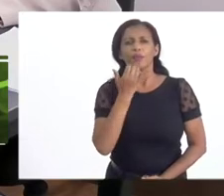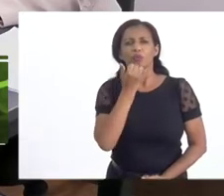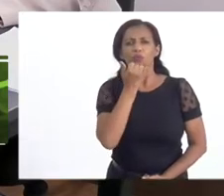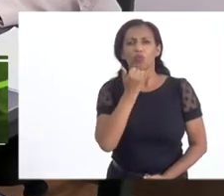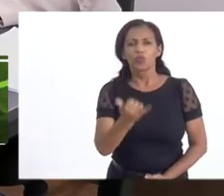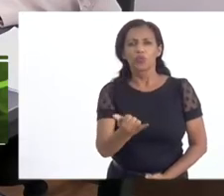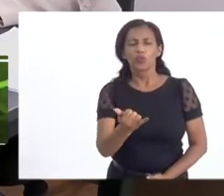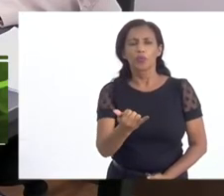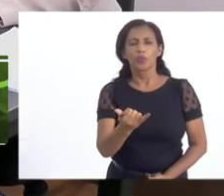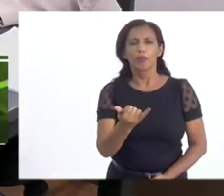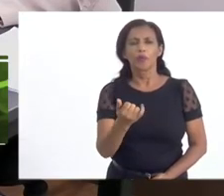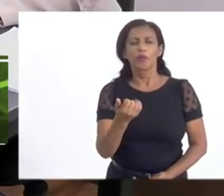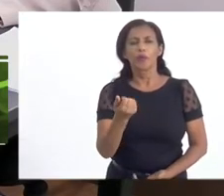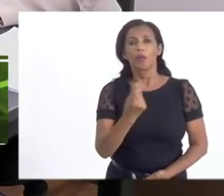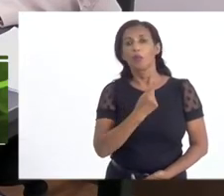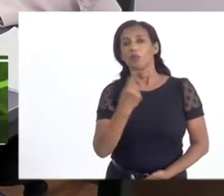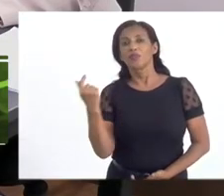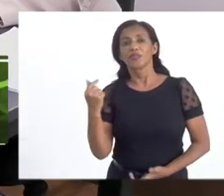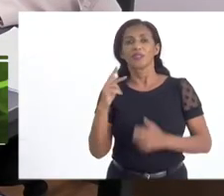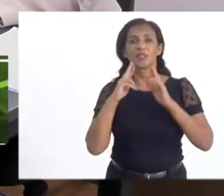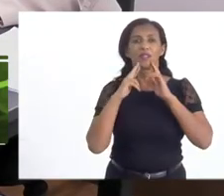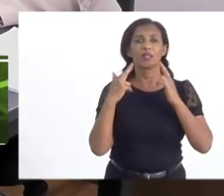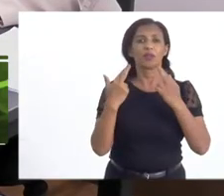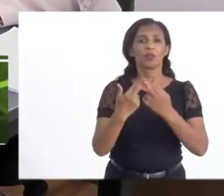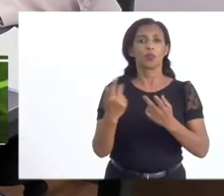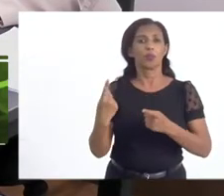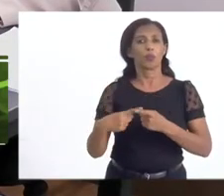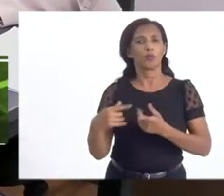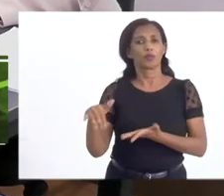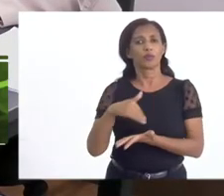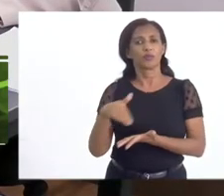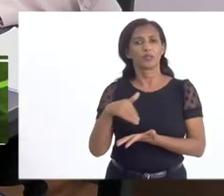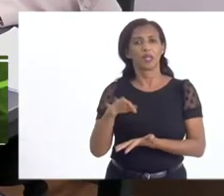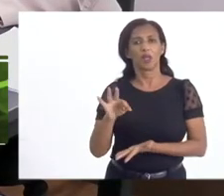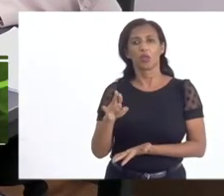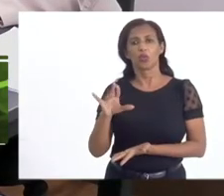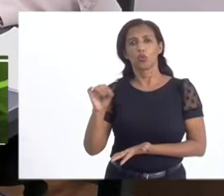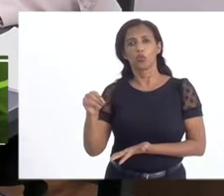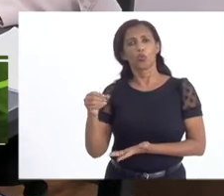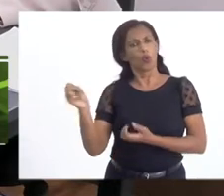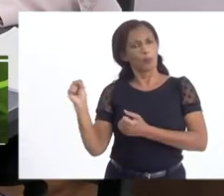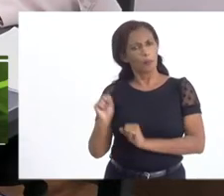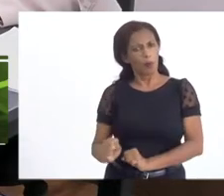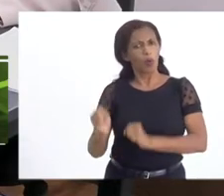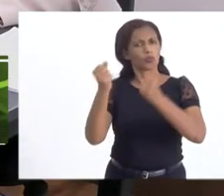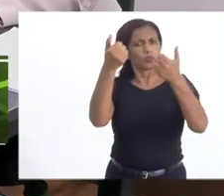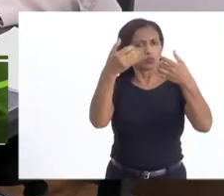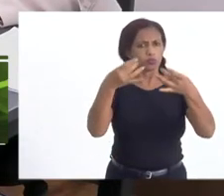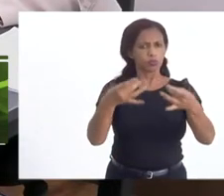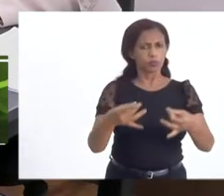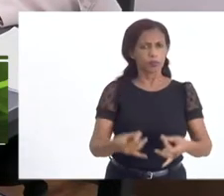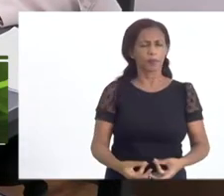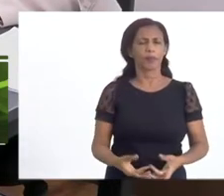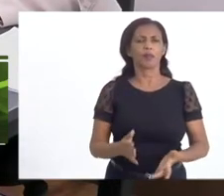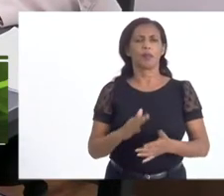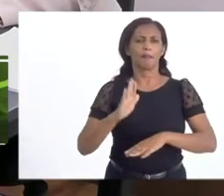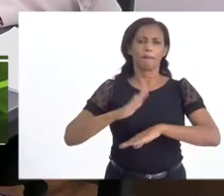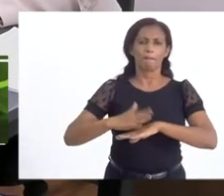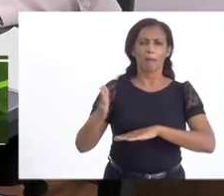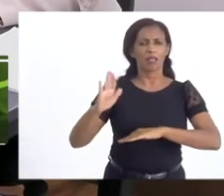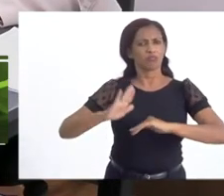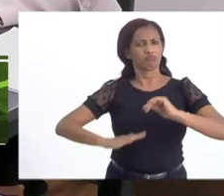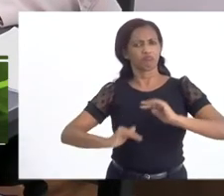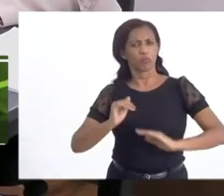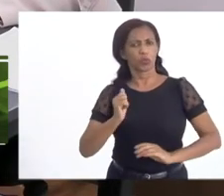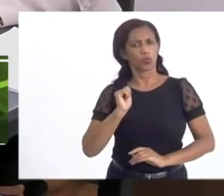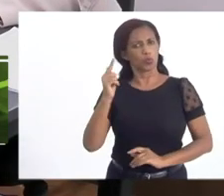deputado, e pedir autorização para sair da reunião, porque o secretário Tutuca está aí, que vai poder esclarecer, obviamente, com muito mais